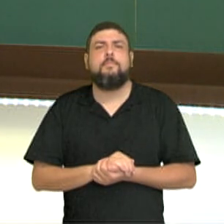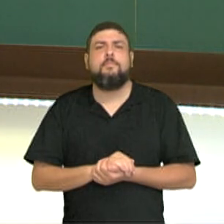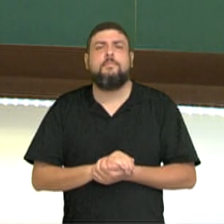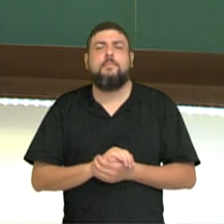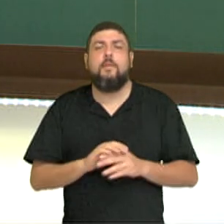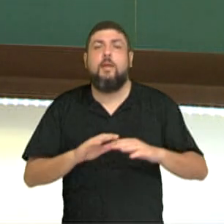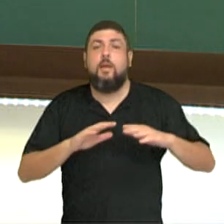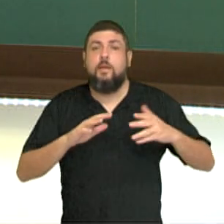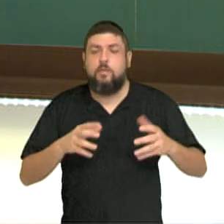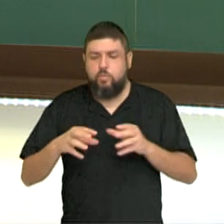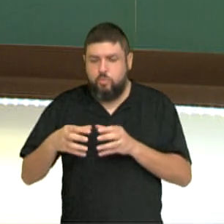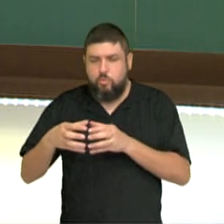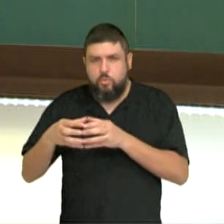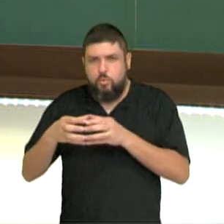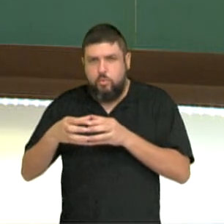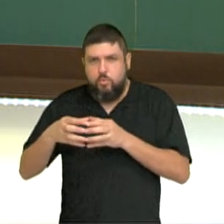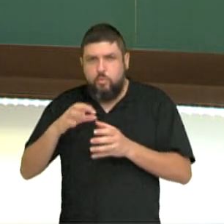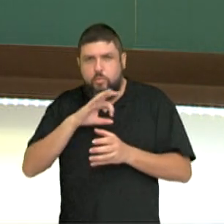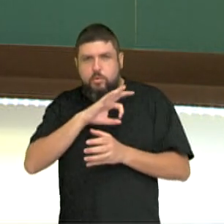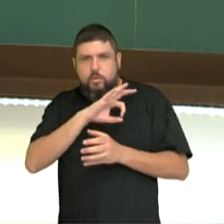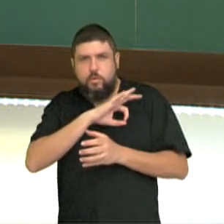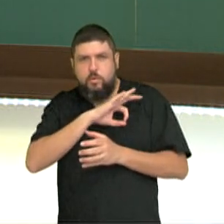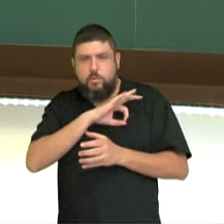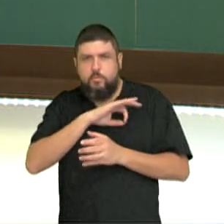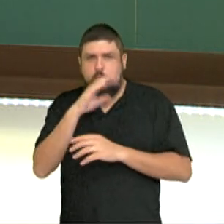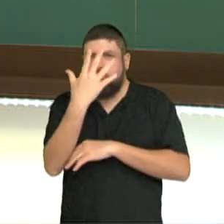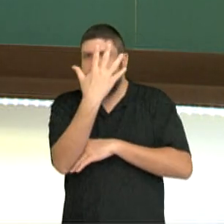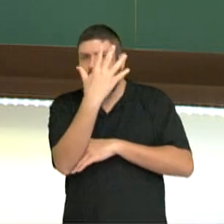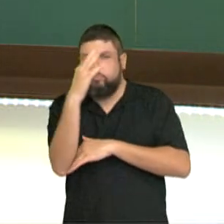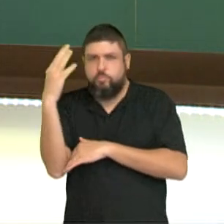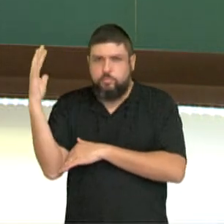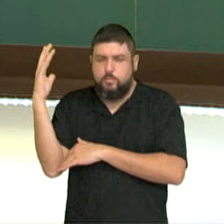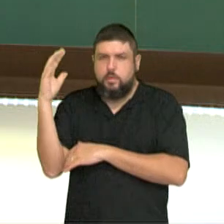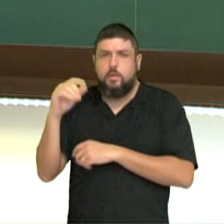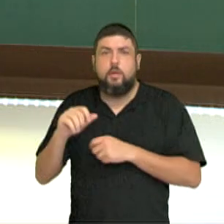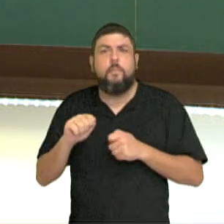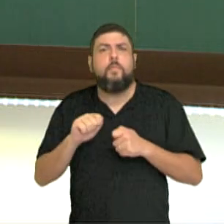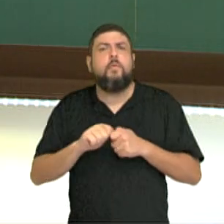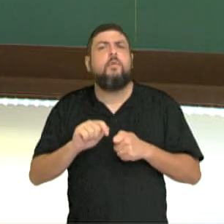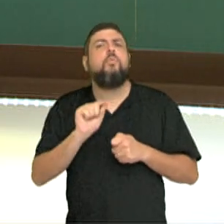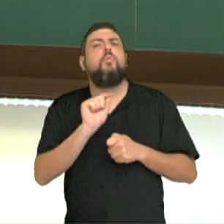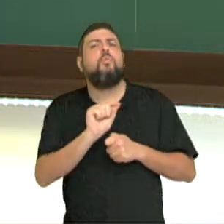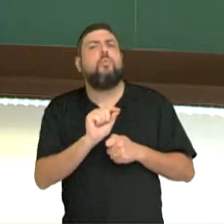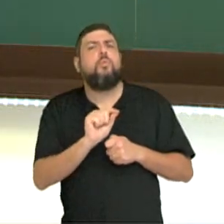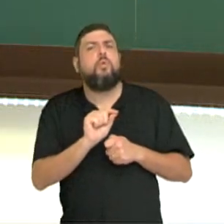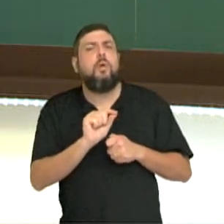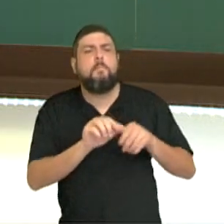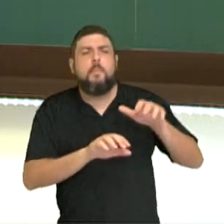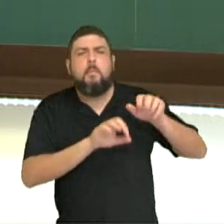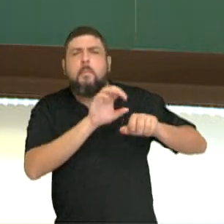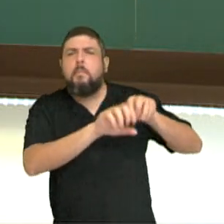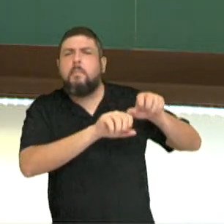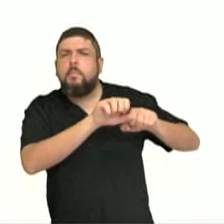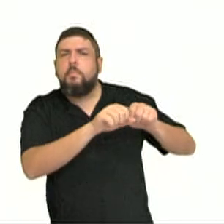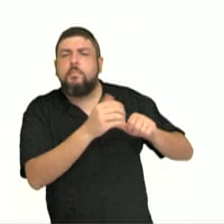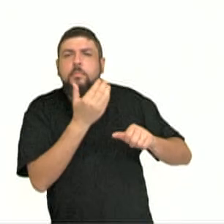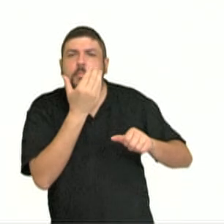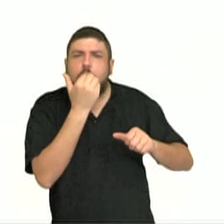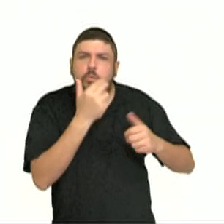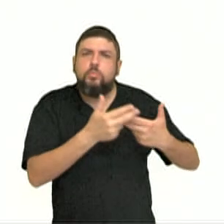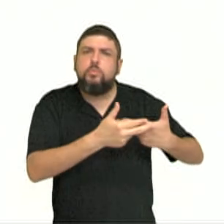o Batalhão de Polícia Ambiental Força Verde fez o quê? Uma campanha de doação de alimentos não perecíveis,